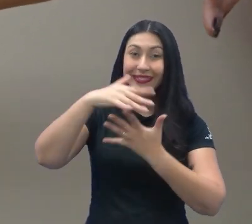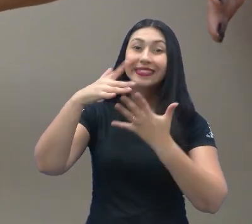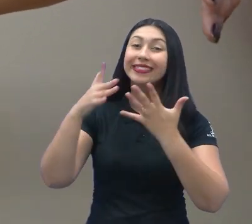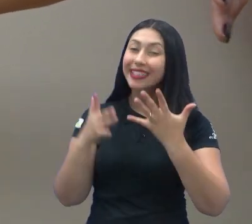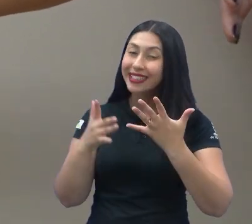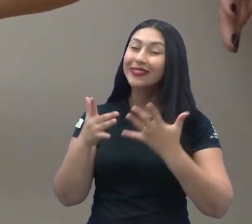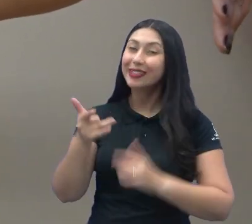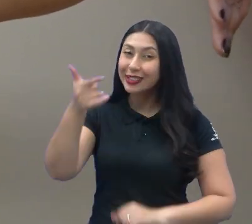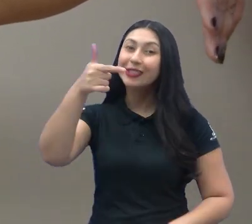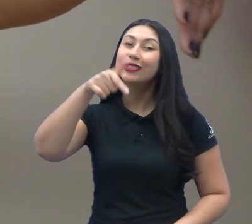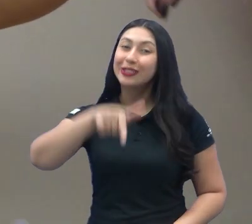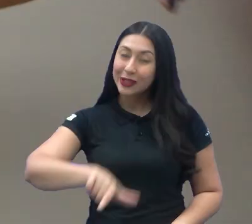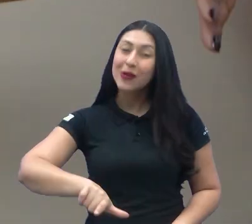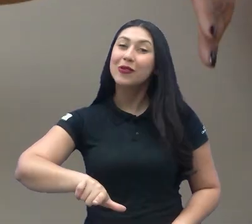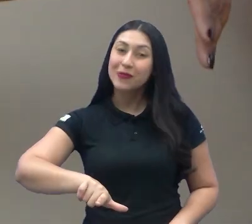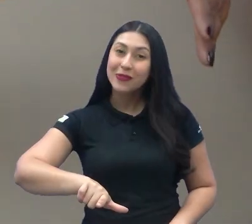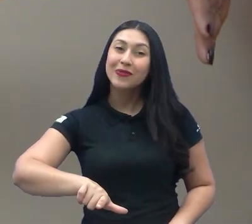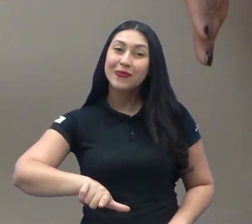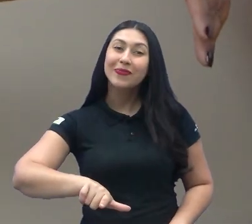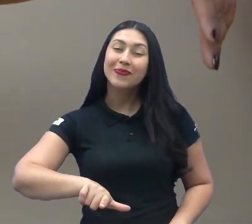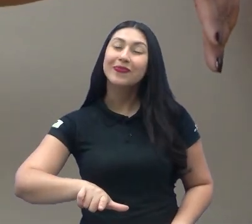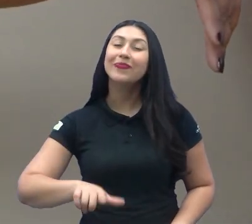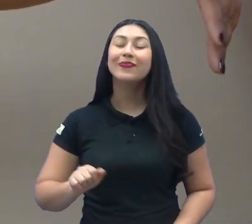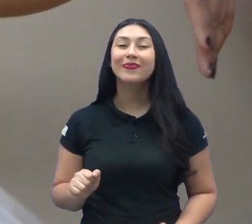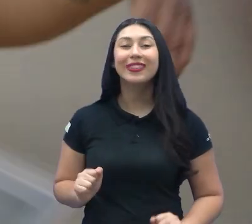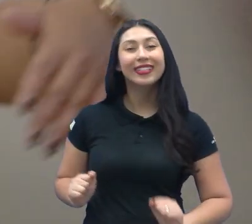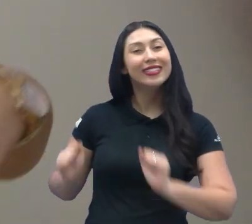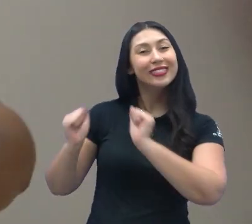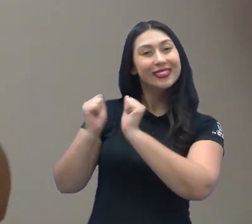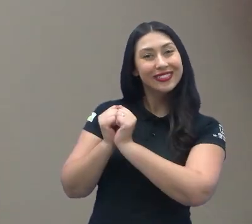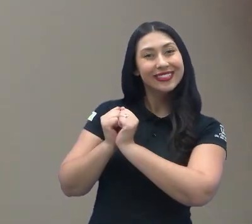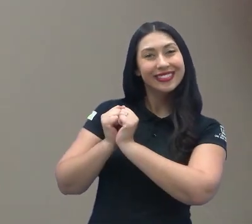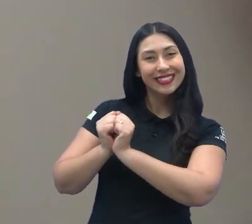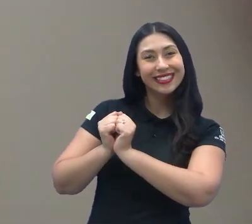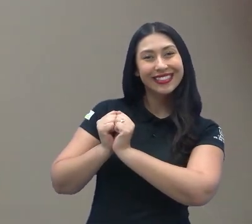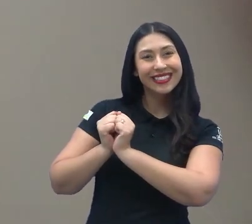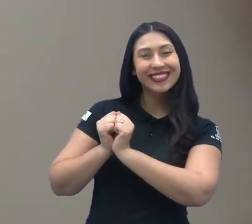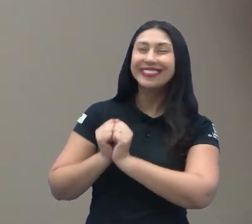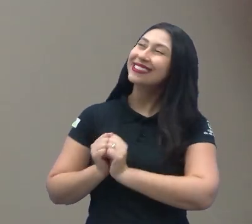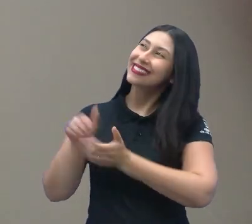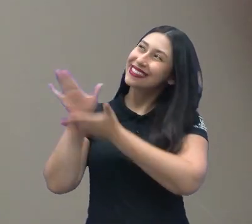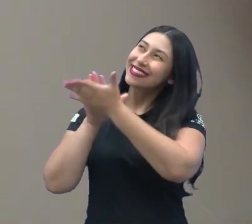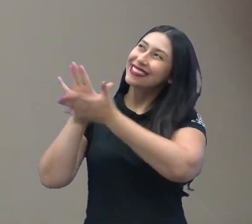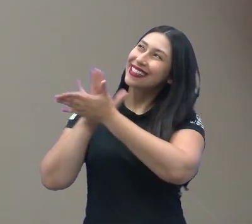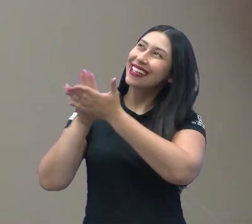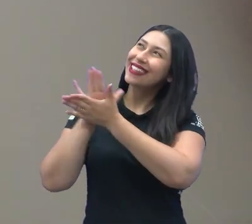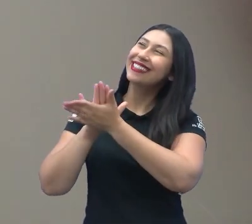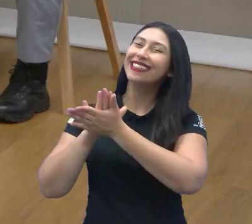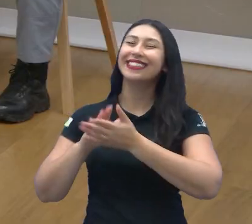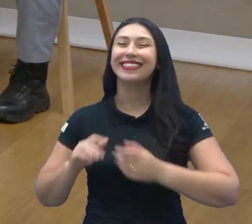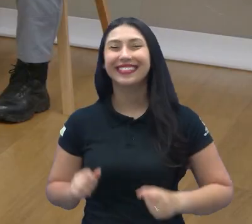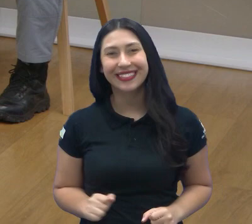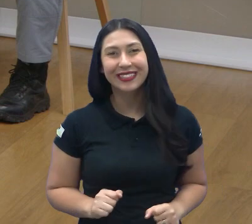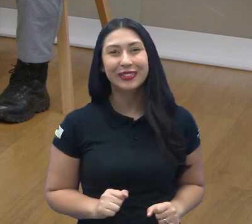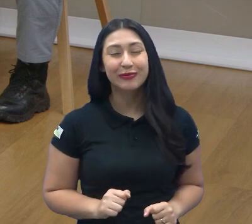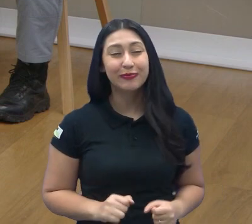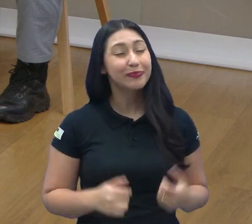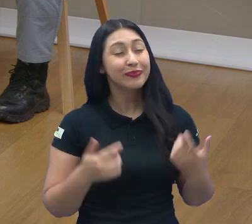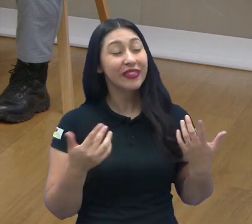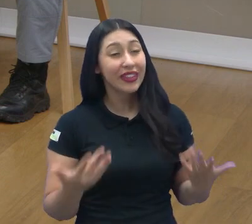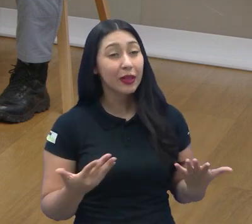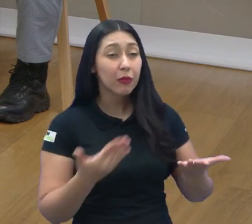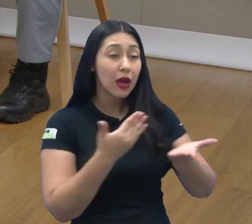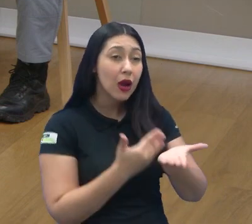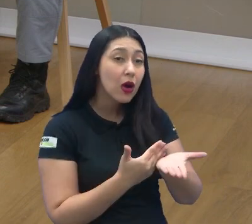esse episódio do De Bem com Você. Tamires fica aqui, ó, do meu ladinho. Obrigada, Tamires. Tenente, para a gente